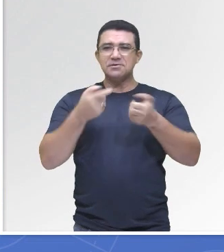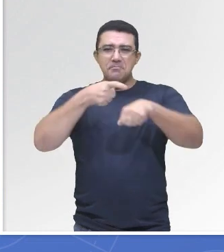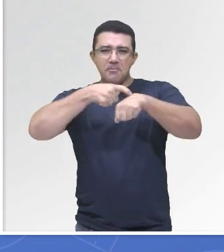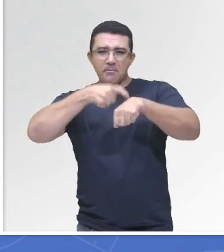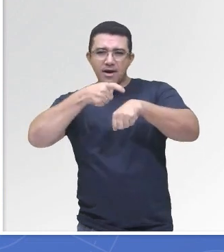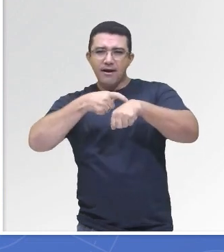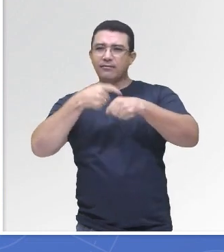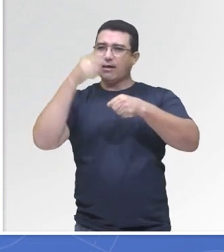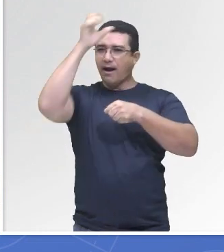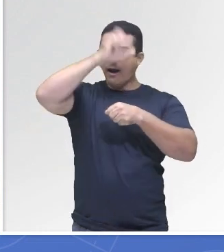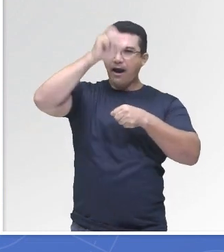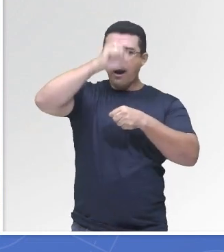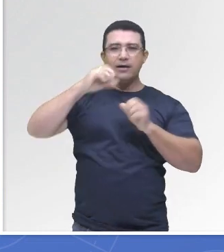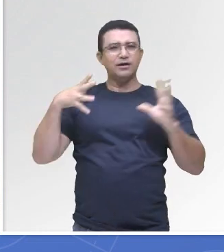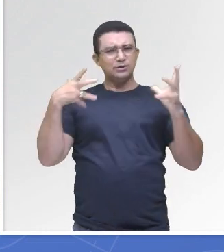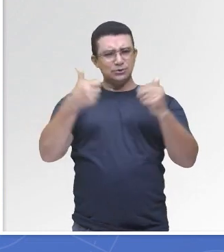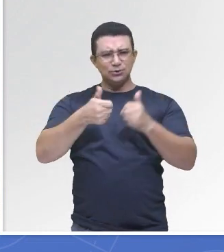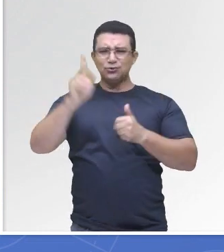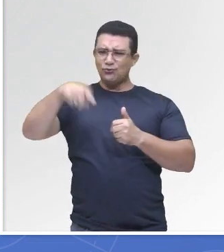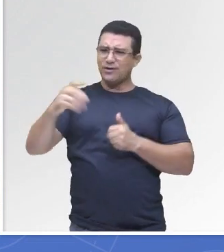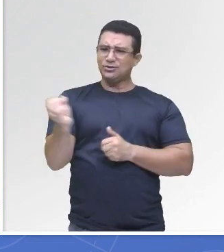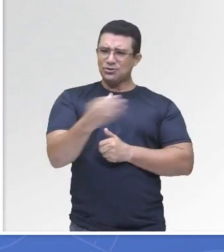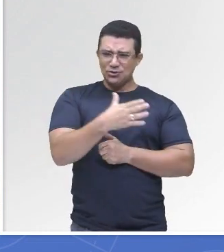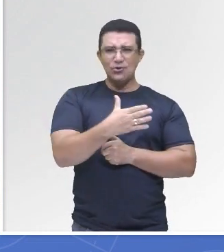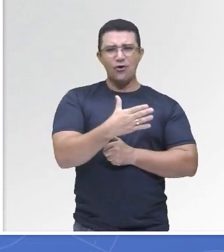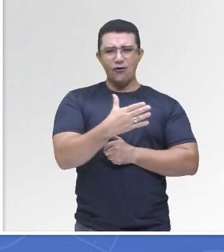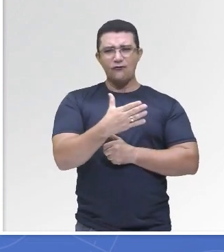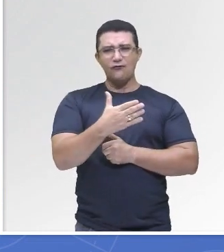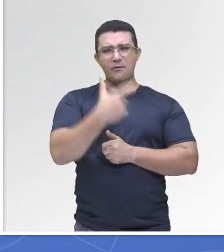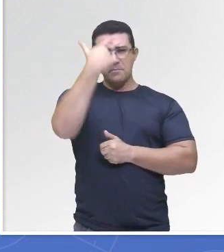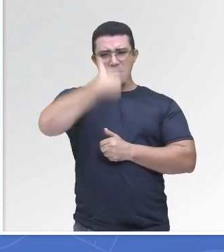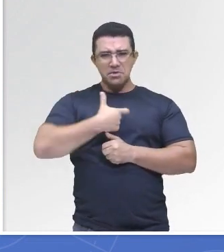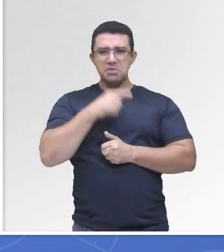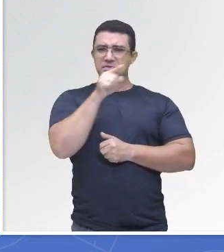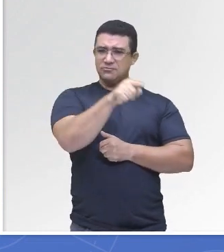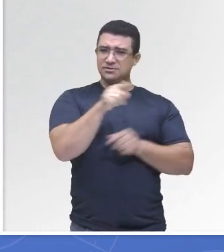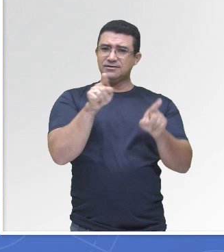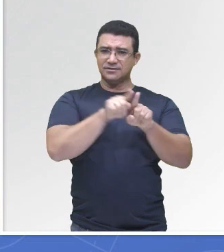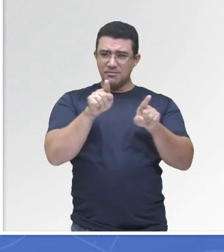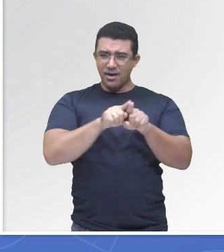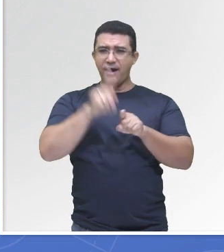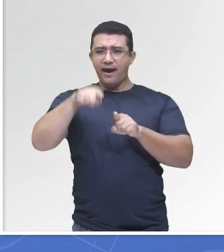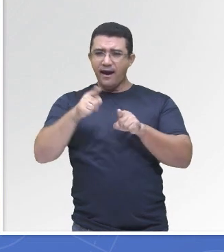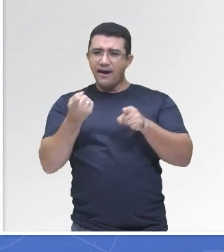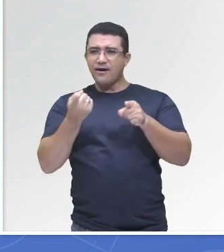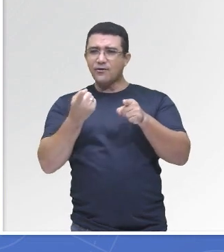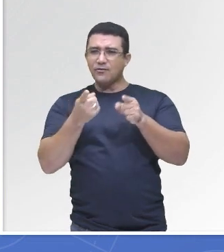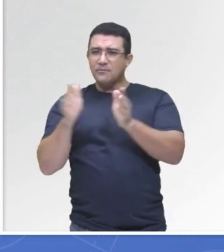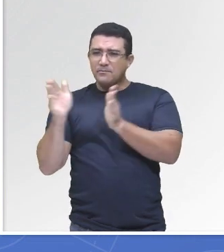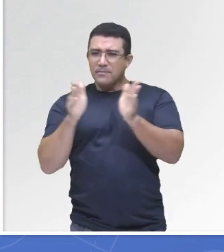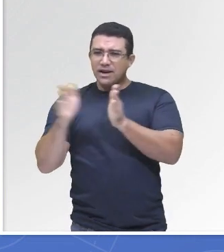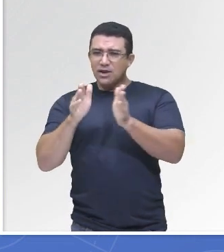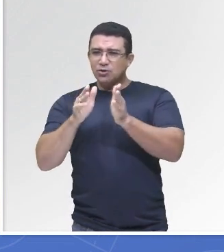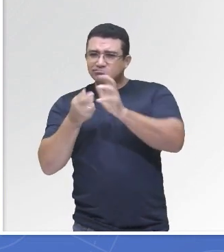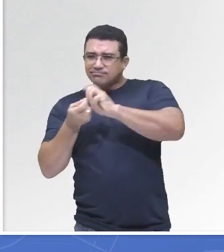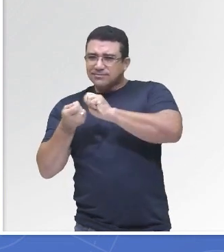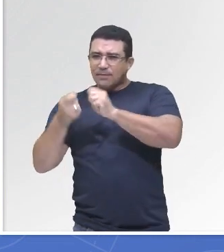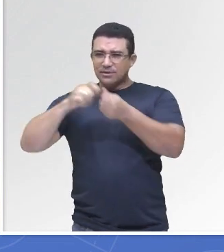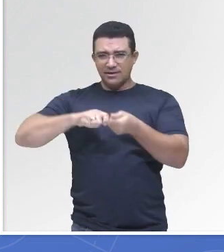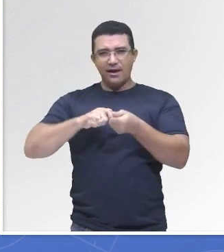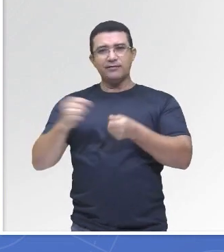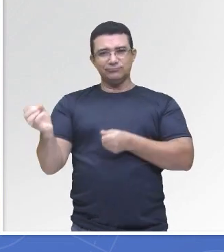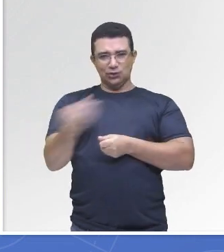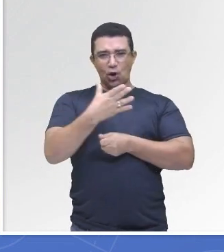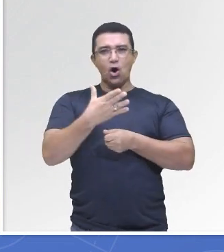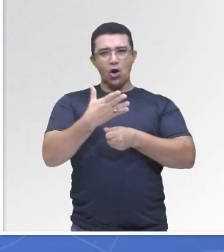muito novo, tanto para a gente quanto para vocês, e a gente está no momento de se adaptar a essas novas